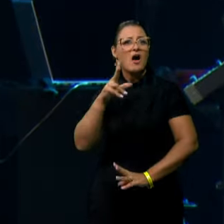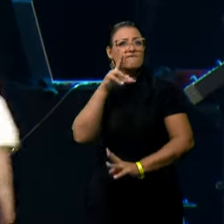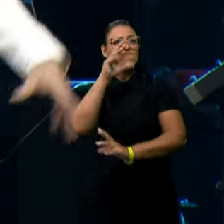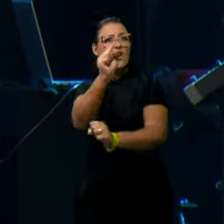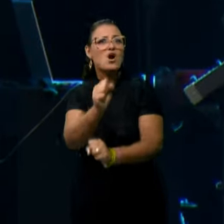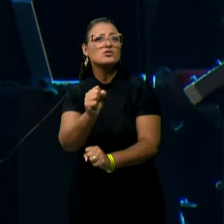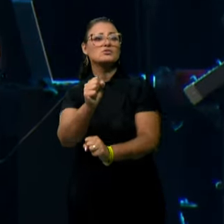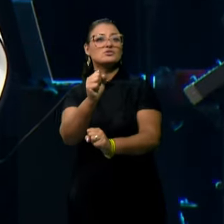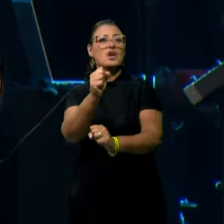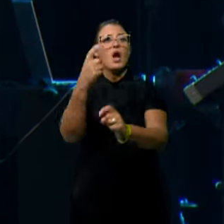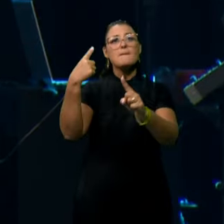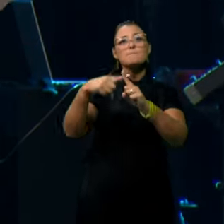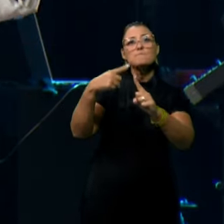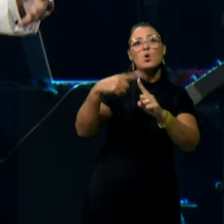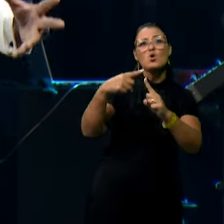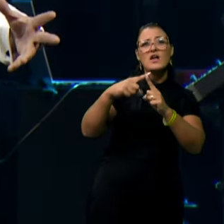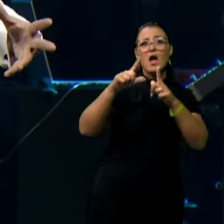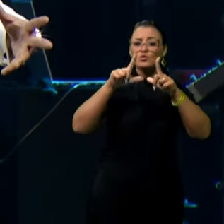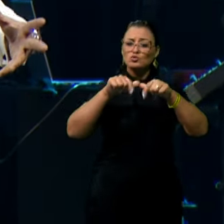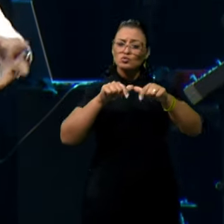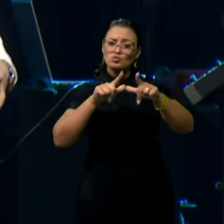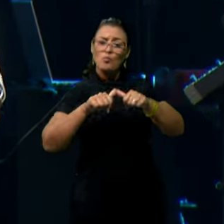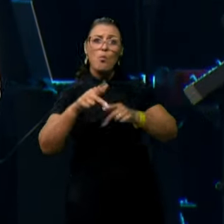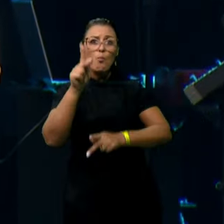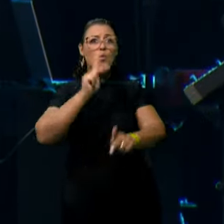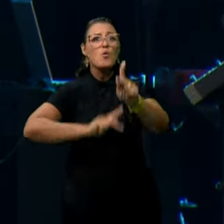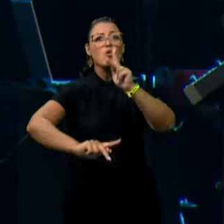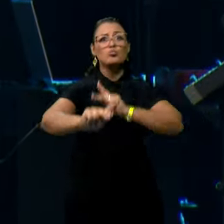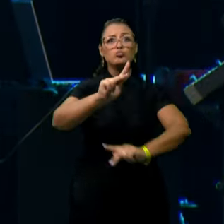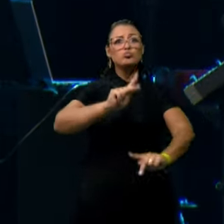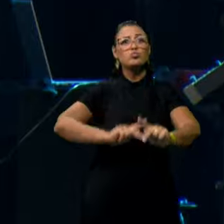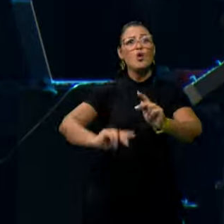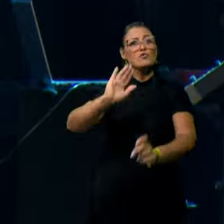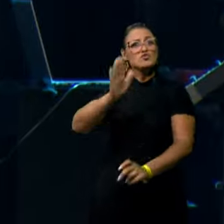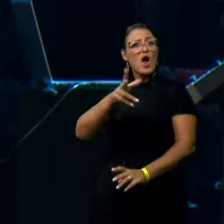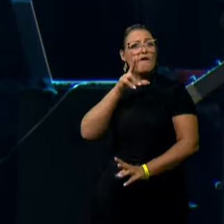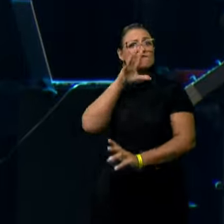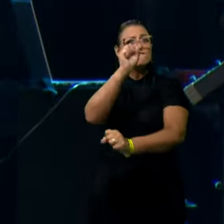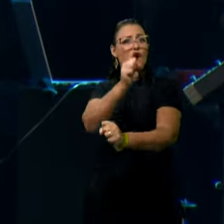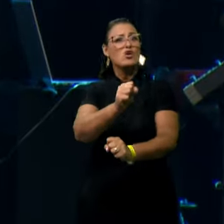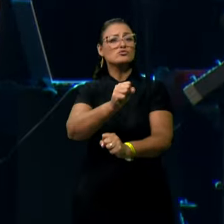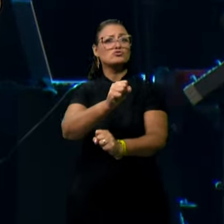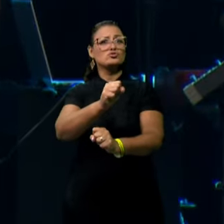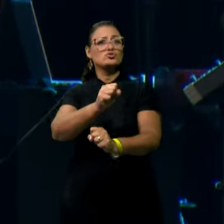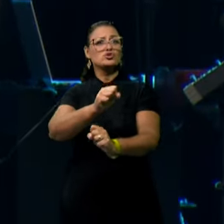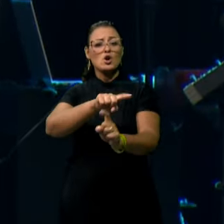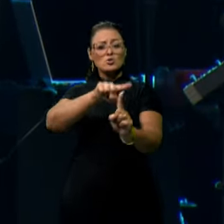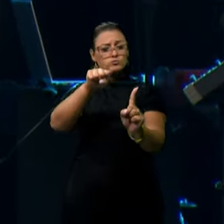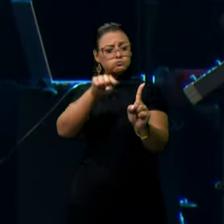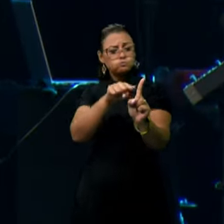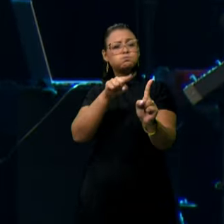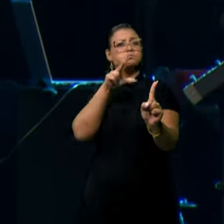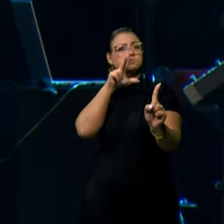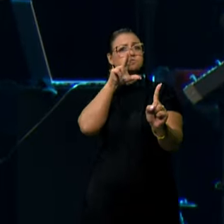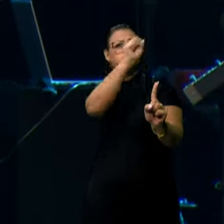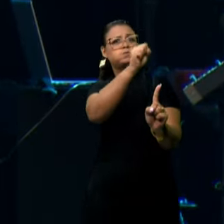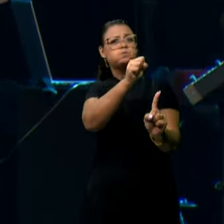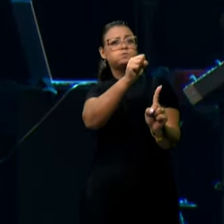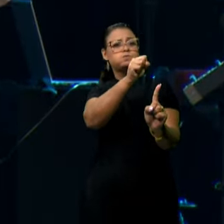porque esses raelitas são fortes de ventre elas geram antes do